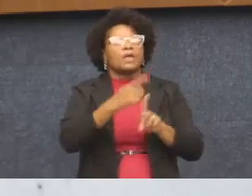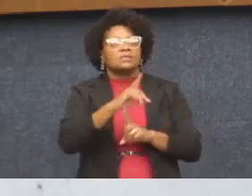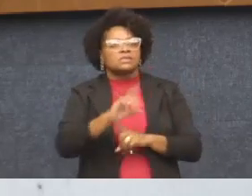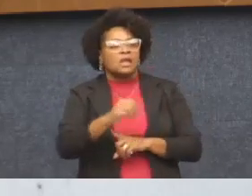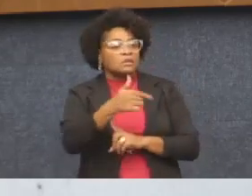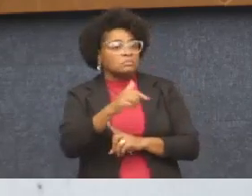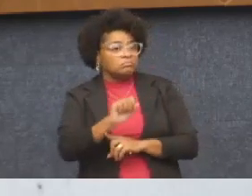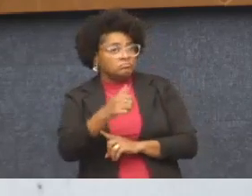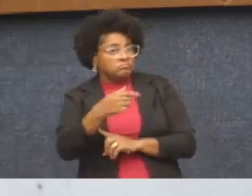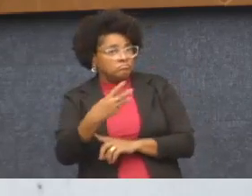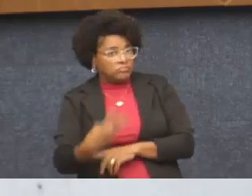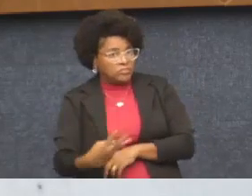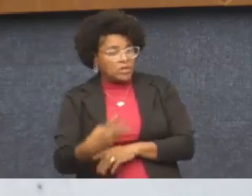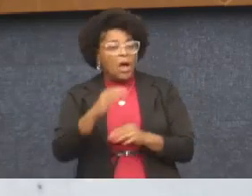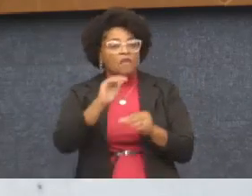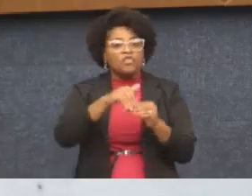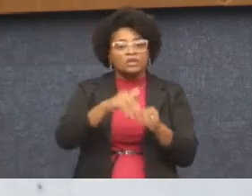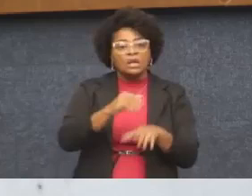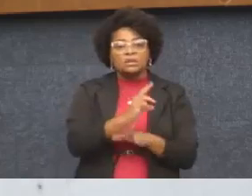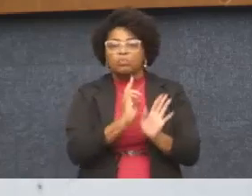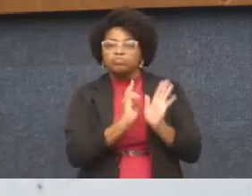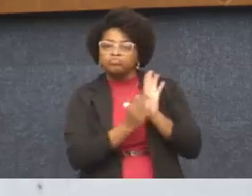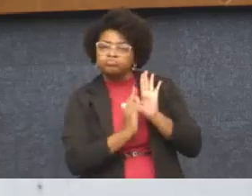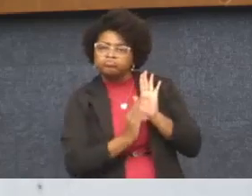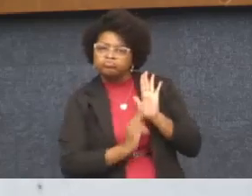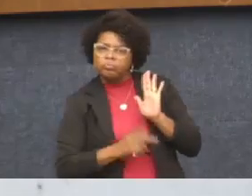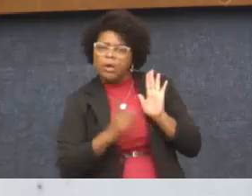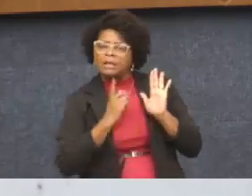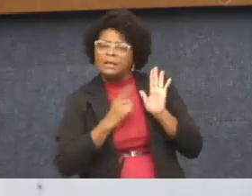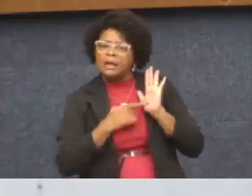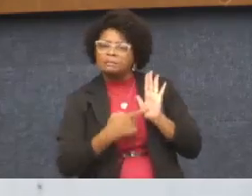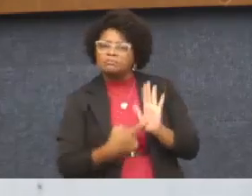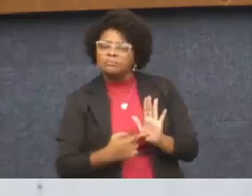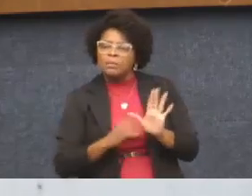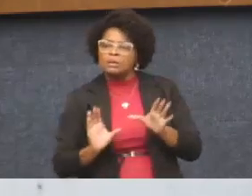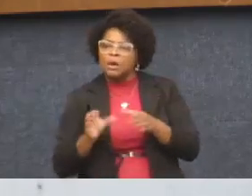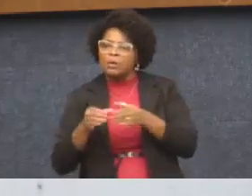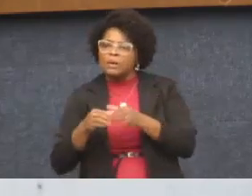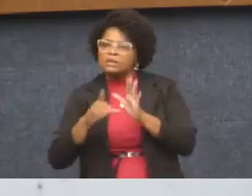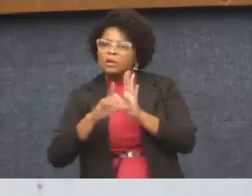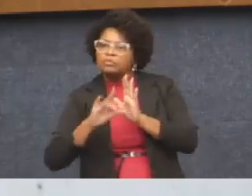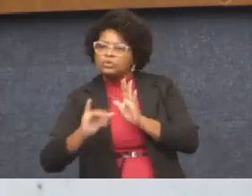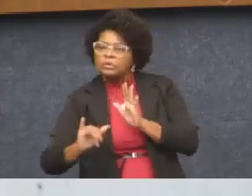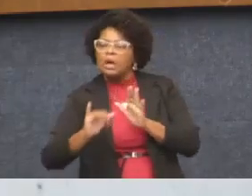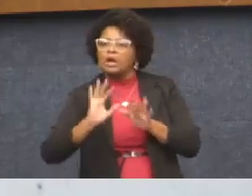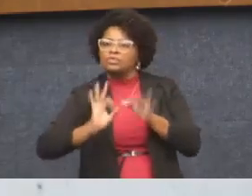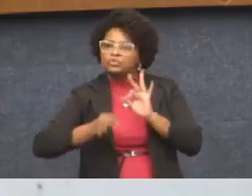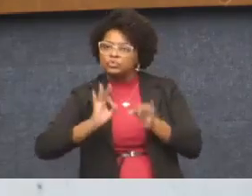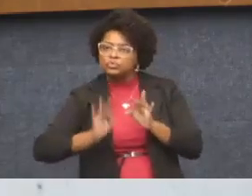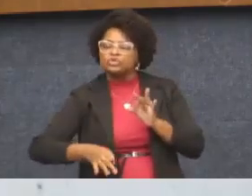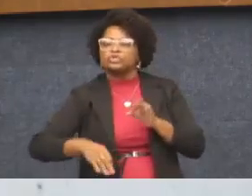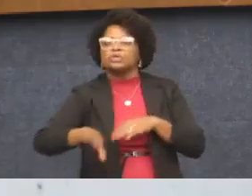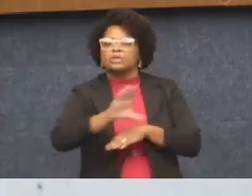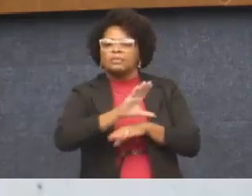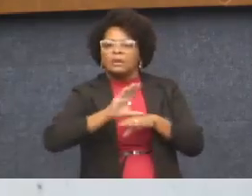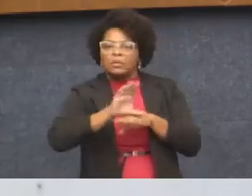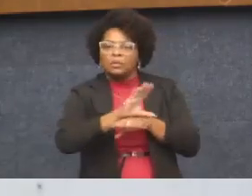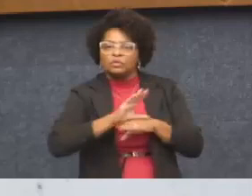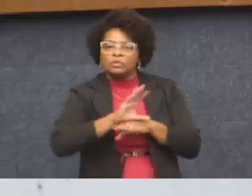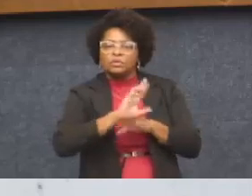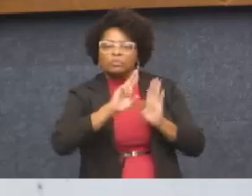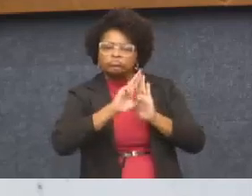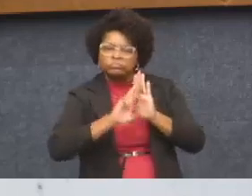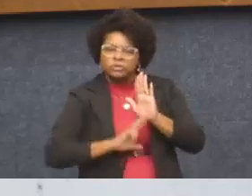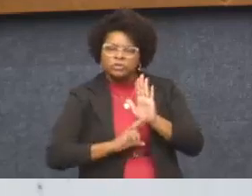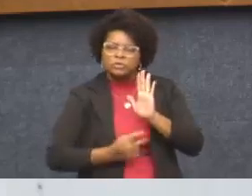dos membros da Câmara, votação nominal, pareceres das comissões, legislação e justiça pela constitucionalidade, legalidade, regimentalidade, orçamento e